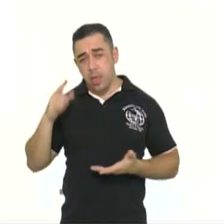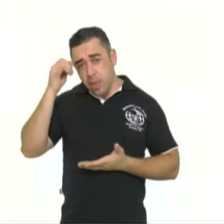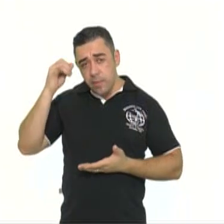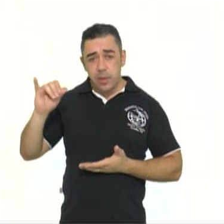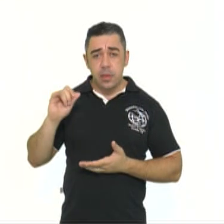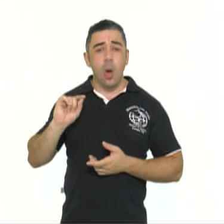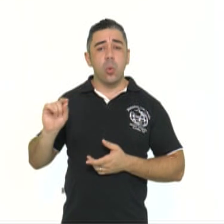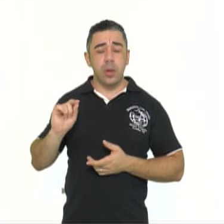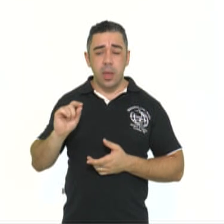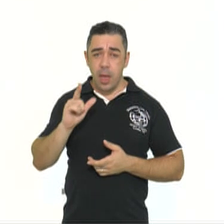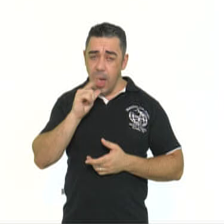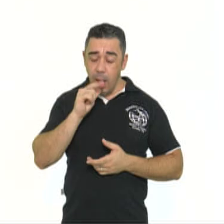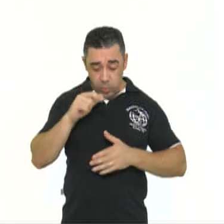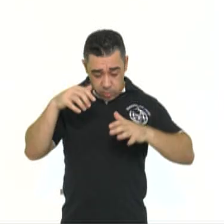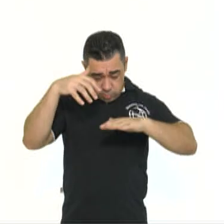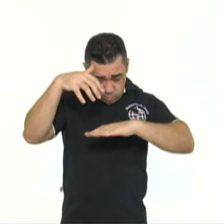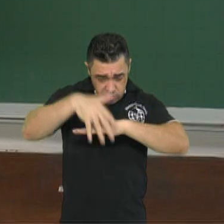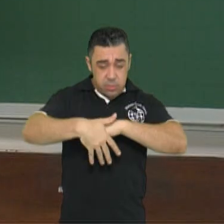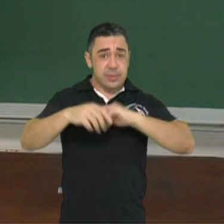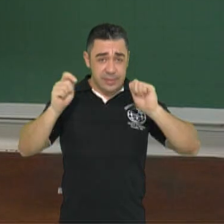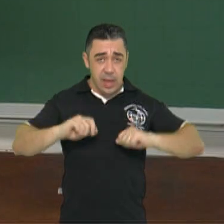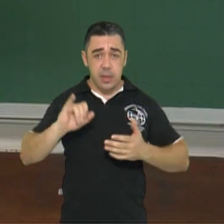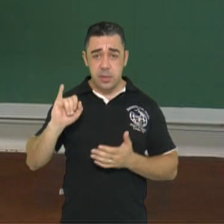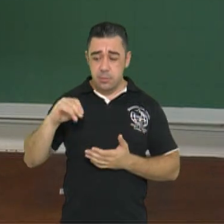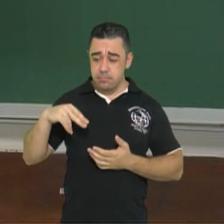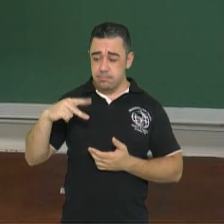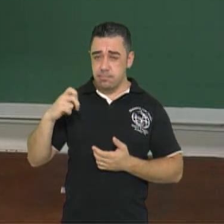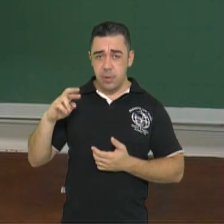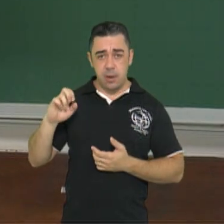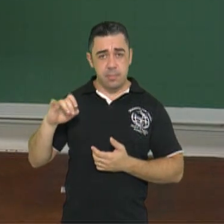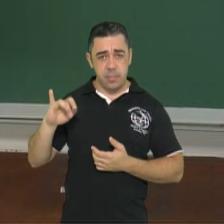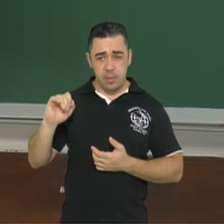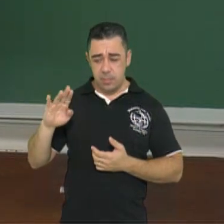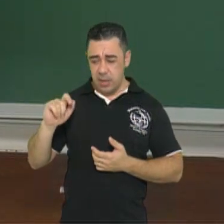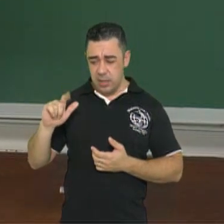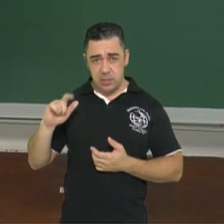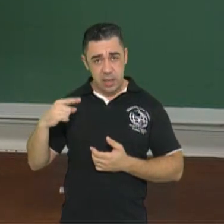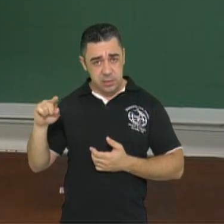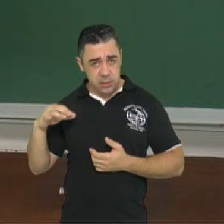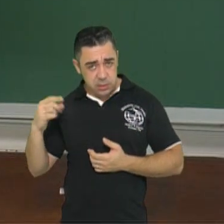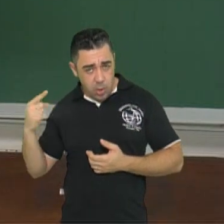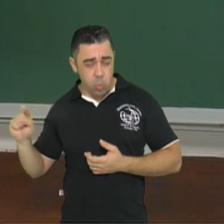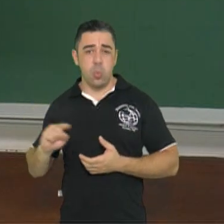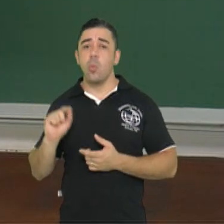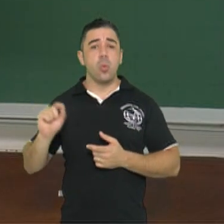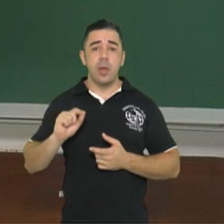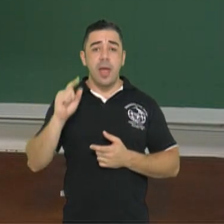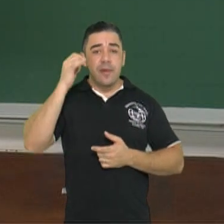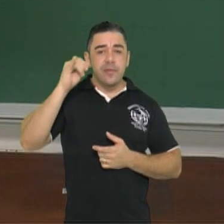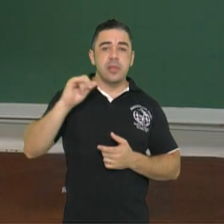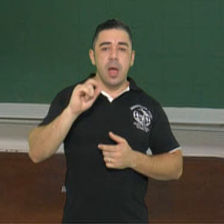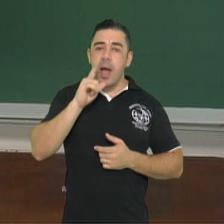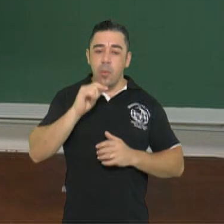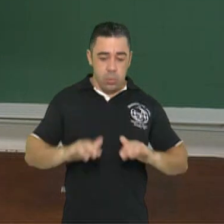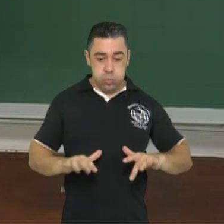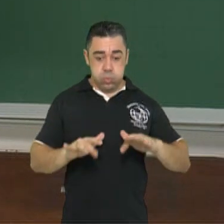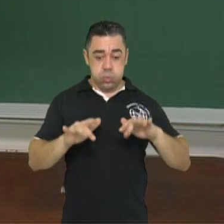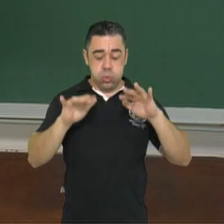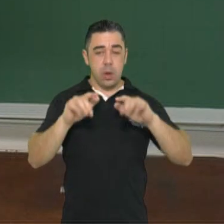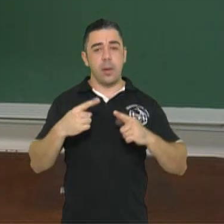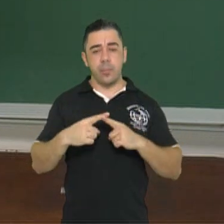a impermeabilização do solo, que evita as enchentes que a gente falou lá na reportagem, né? Porque se o solo ele